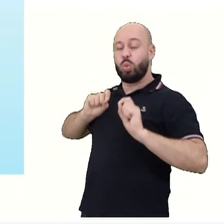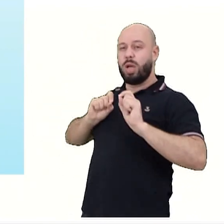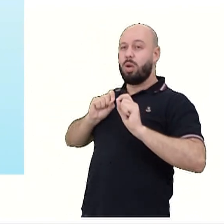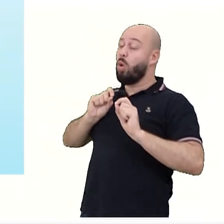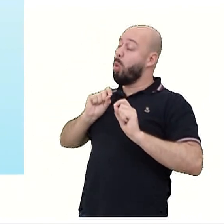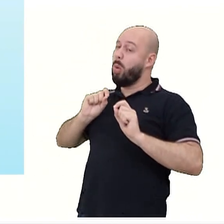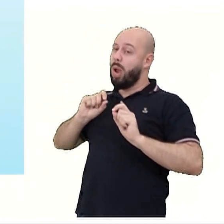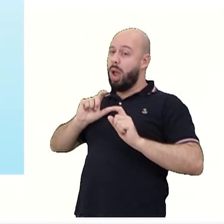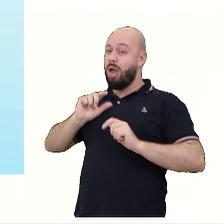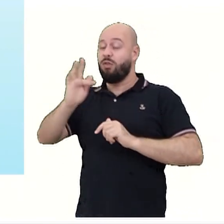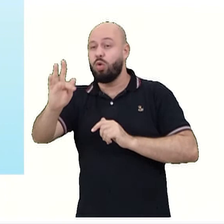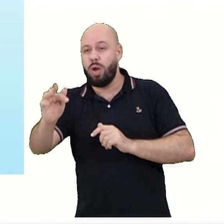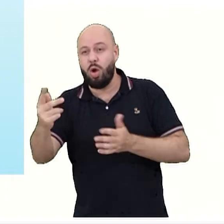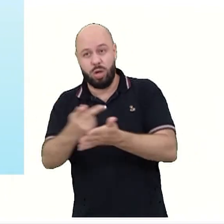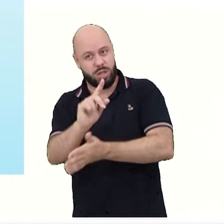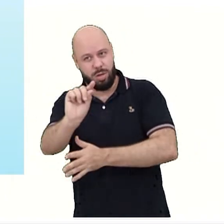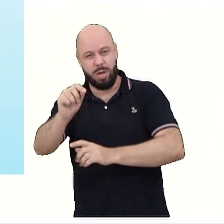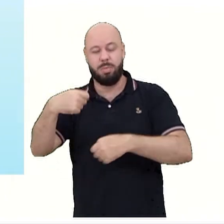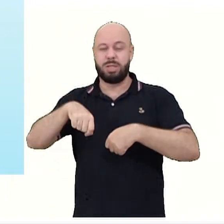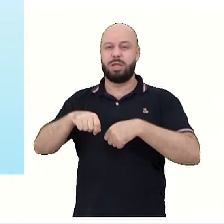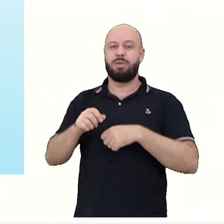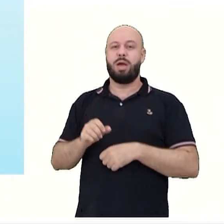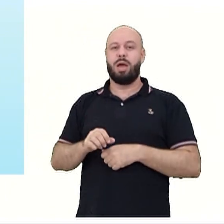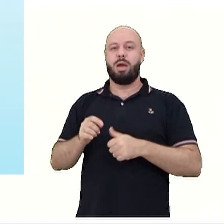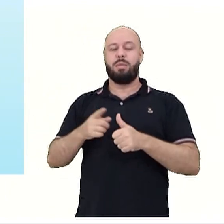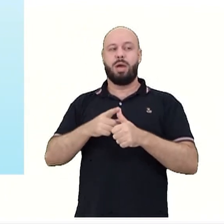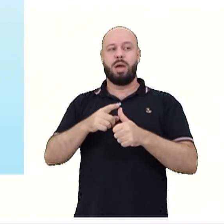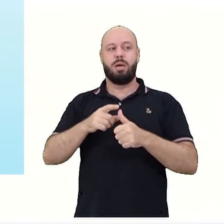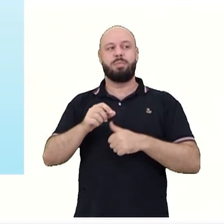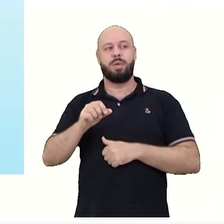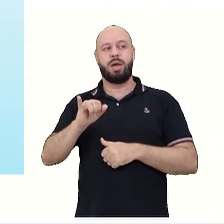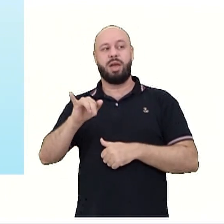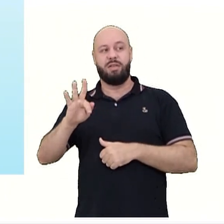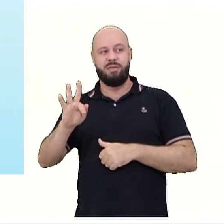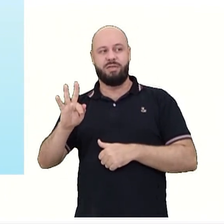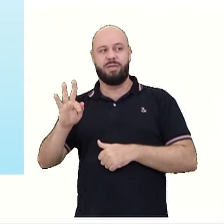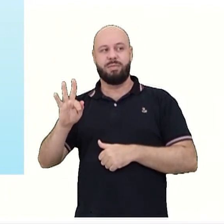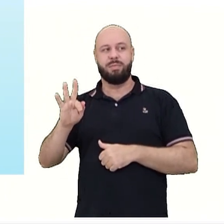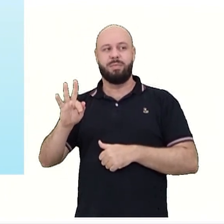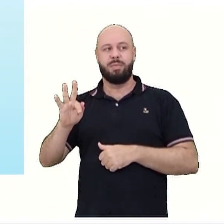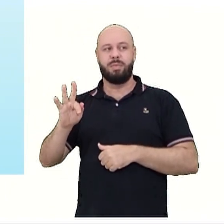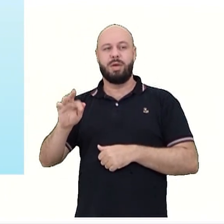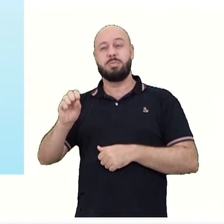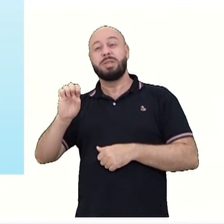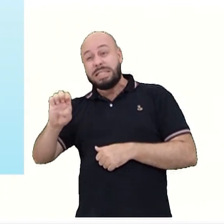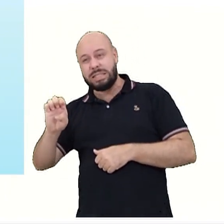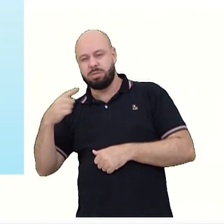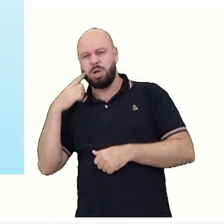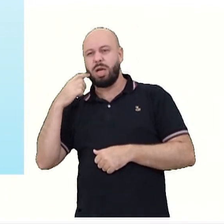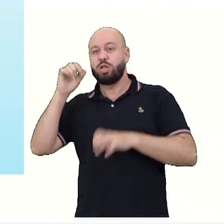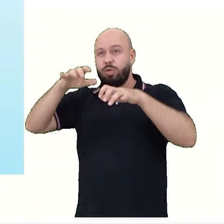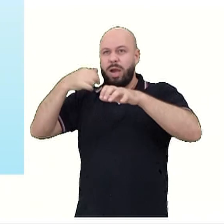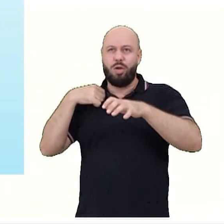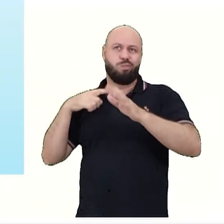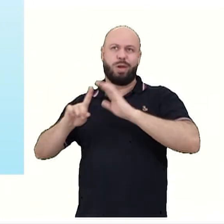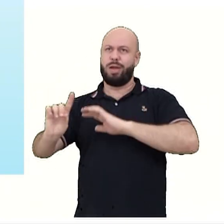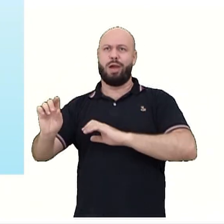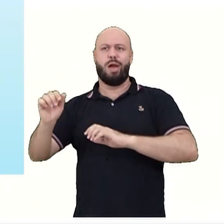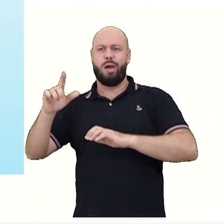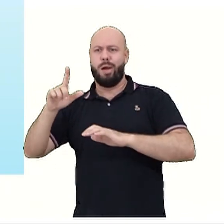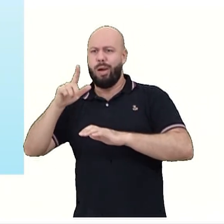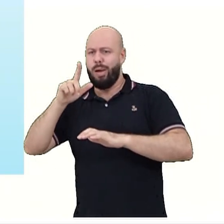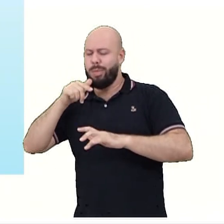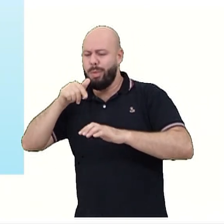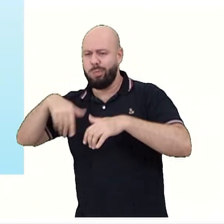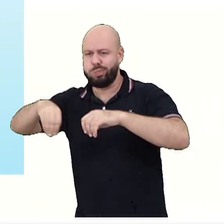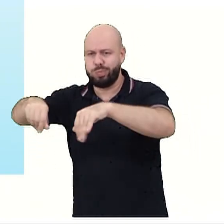né? Exatamente. A mais comum aí, pessoal, é if, que é o se, né? Por exemplo, se chover, eu não vou à praia. Né? Nós